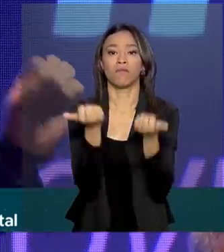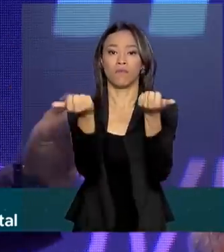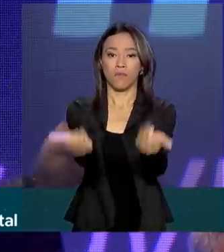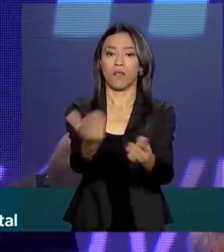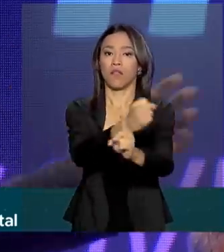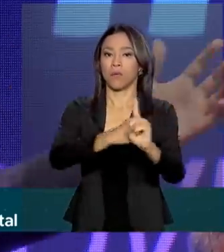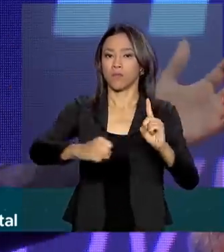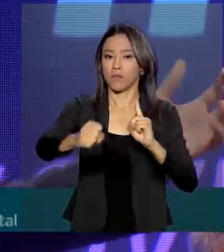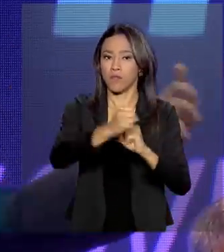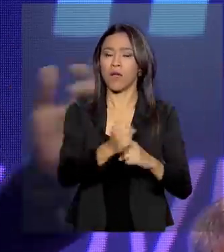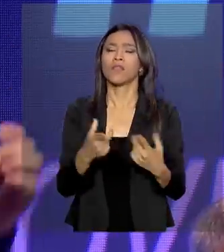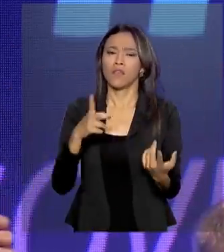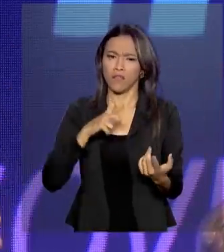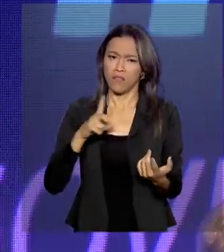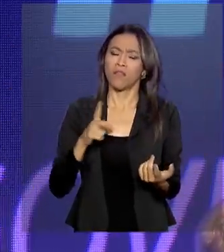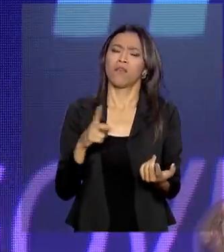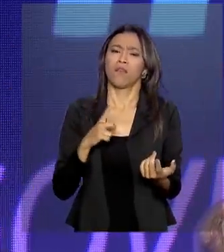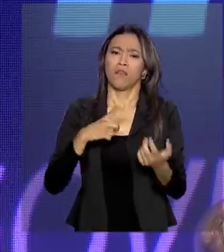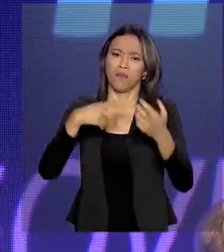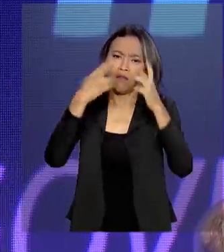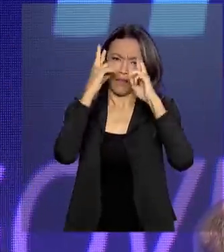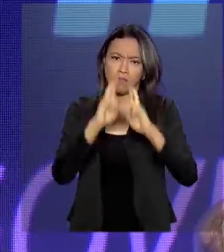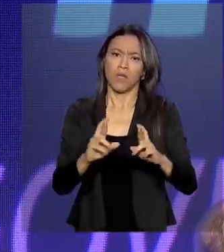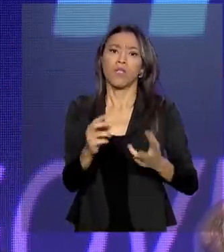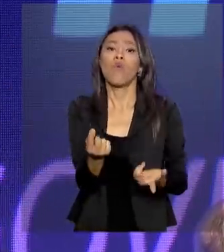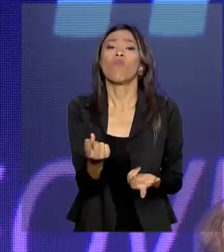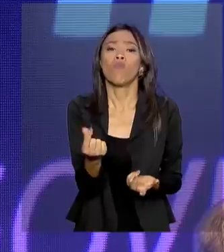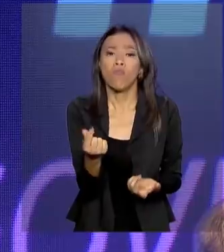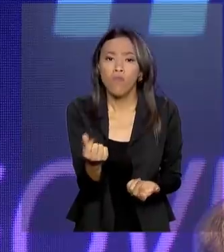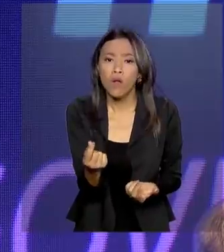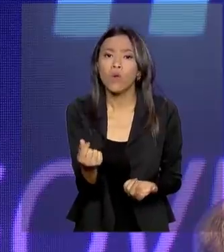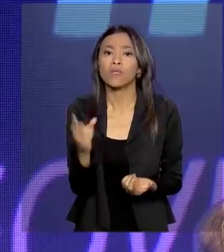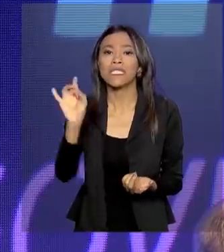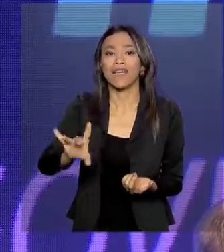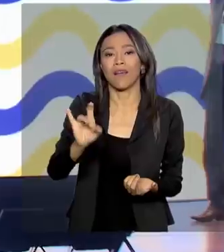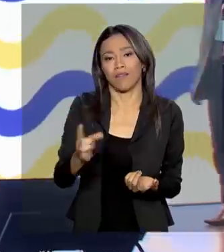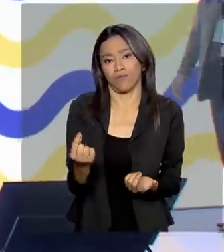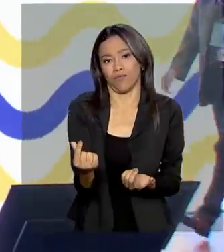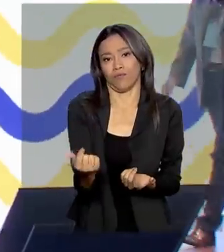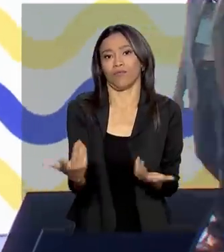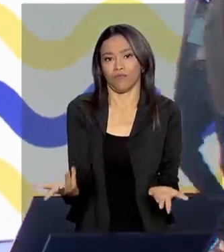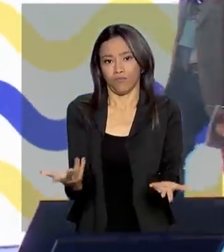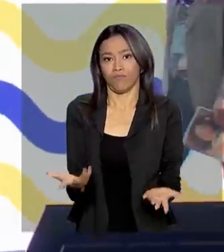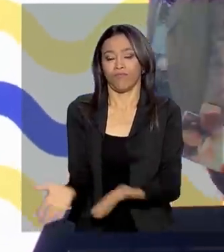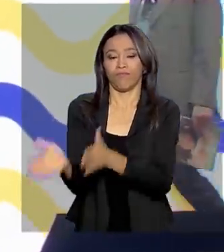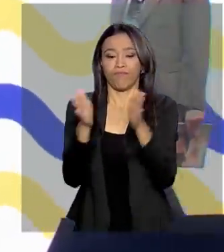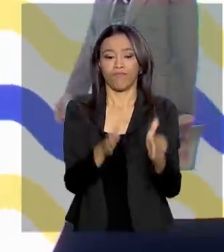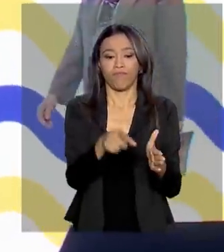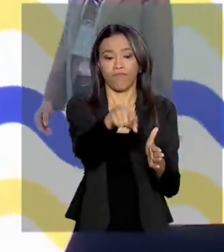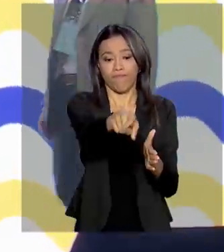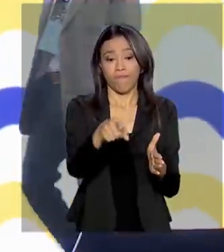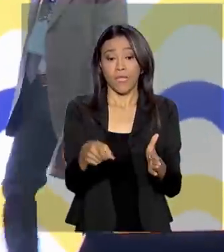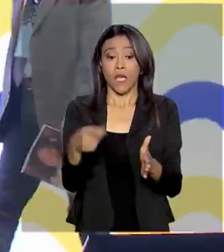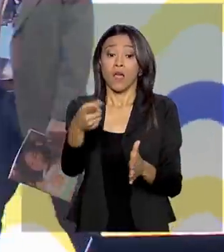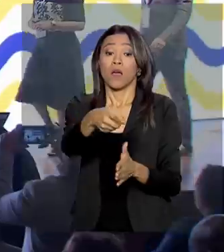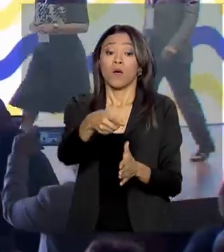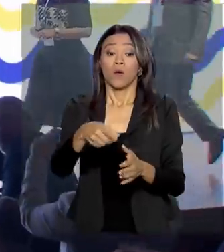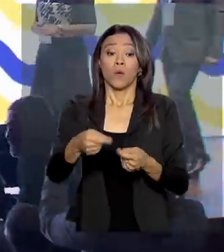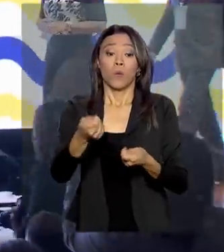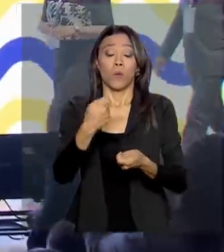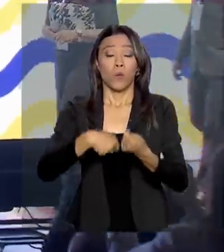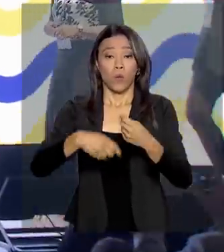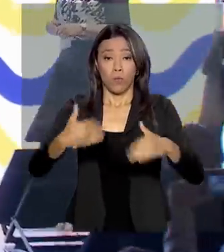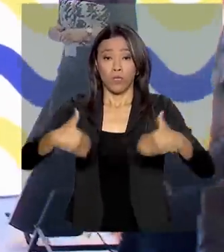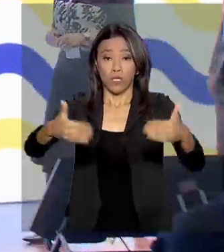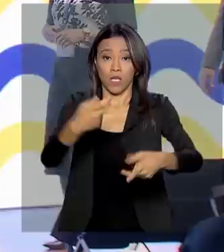cada real que nós arrecadamos a gente possa retornar para a sociedade o ministério da economia a embrapa o